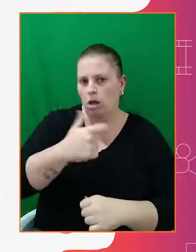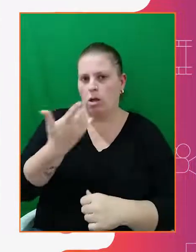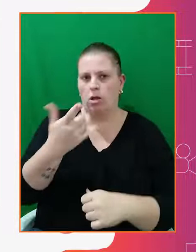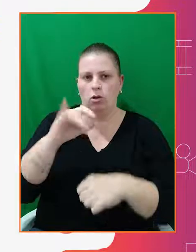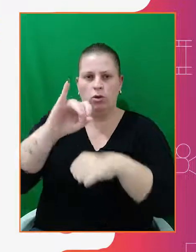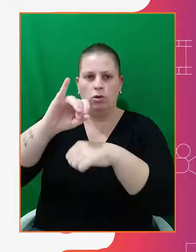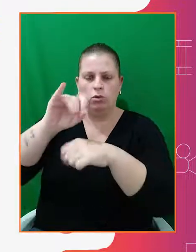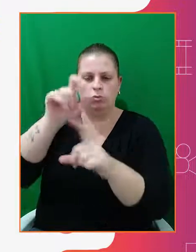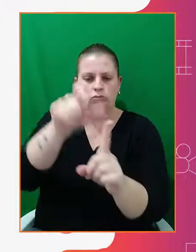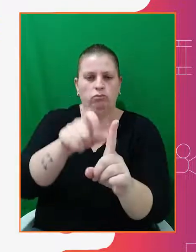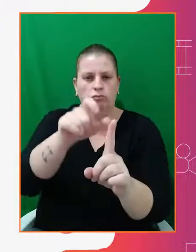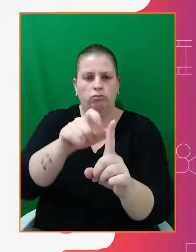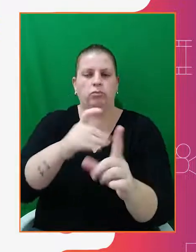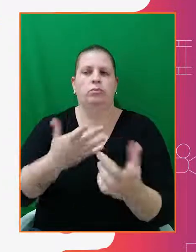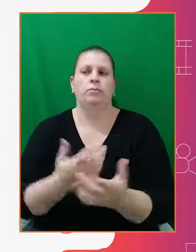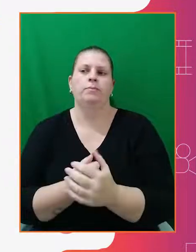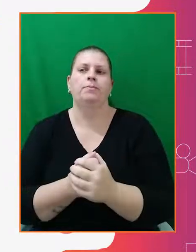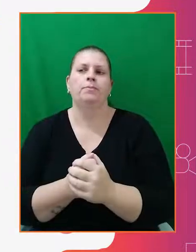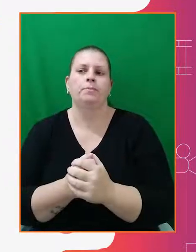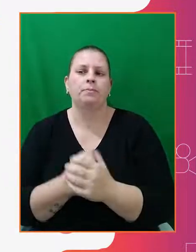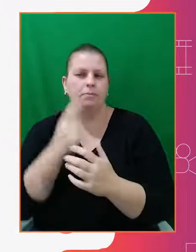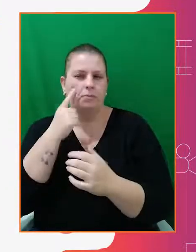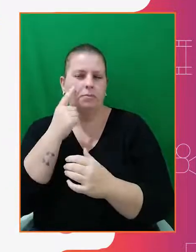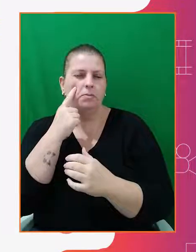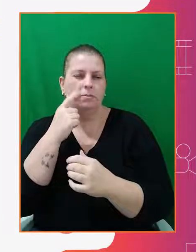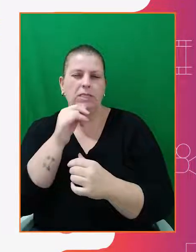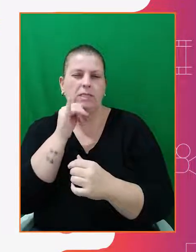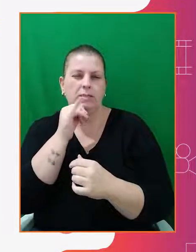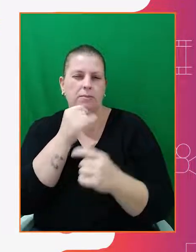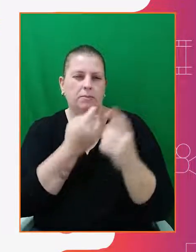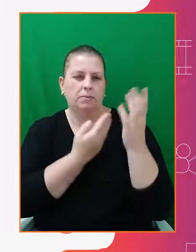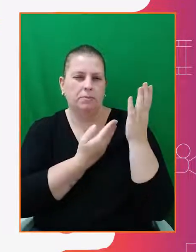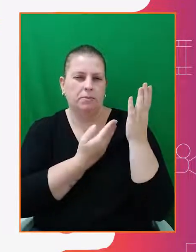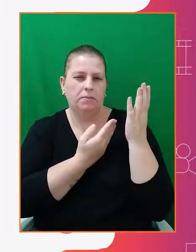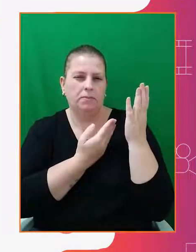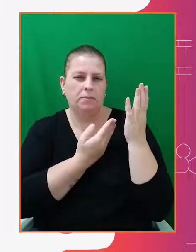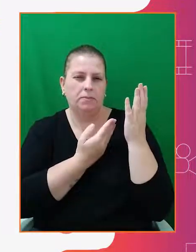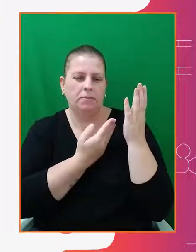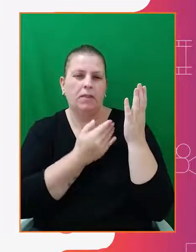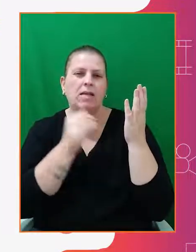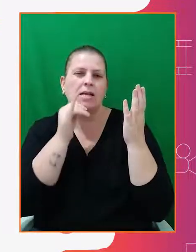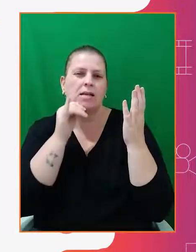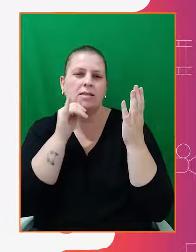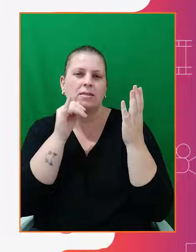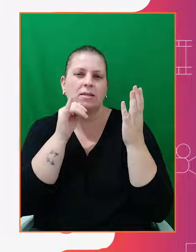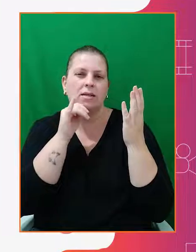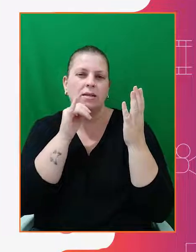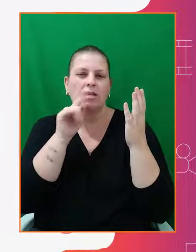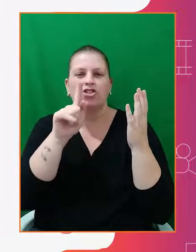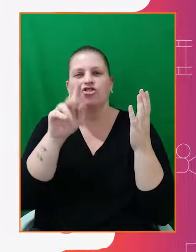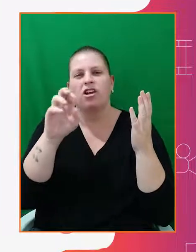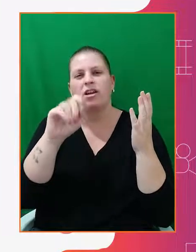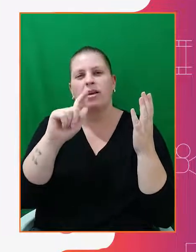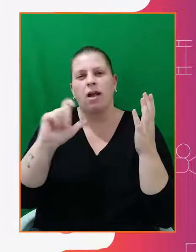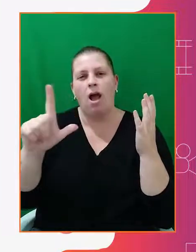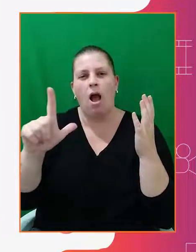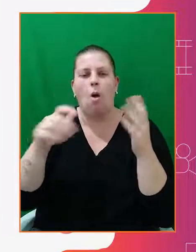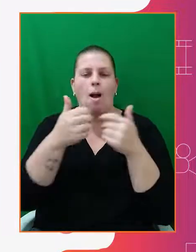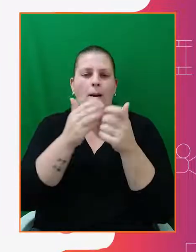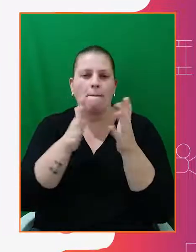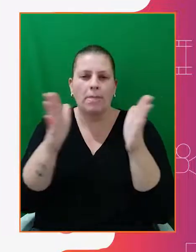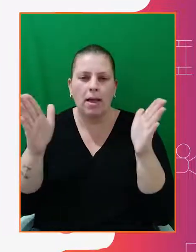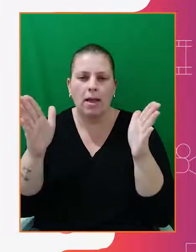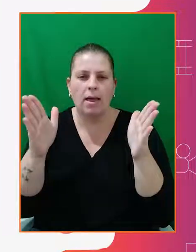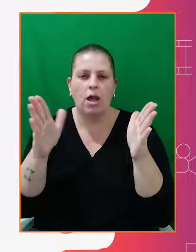Planos mais abertos, como por exemplo o plano geral, nessa imagem que eu coloco aqui tem uma exemplificação do que seria um plano geral, um plano